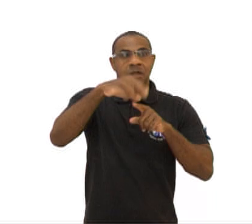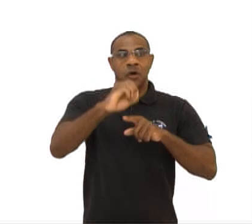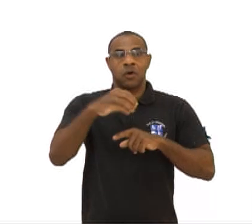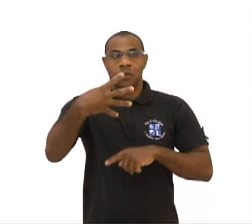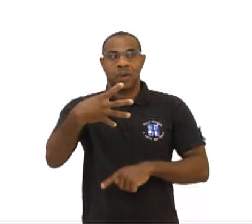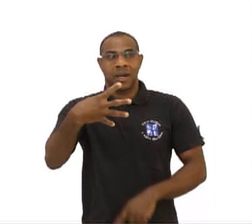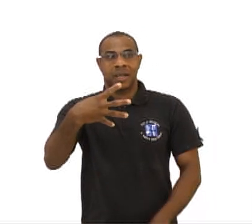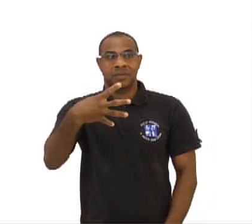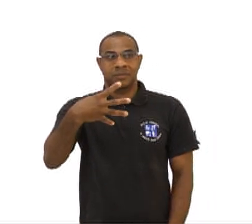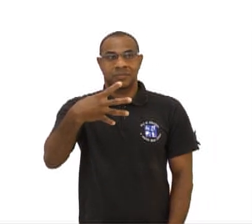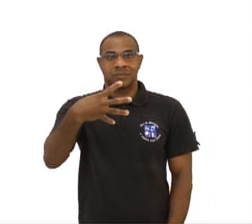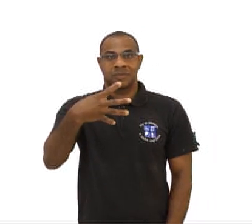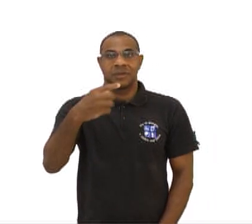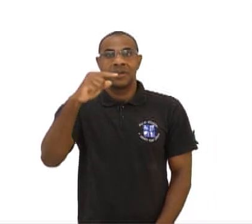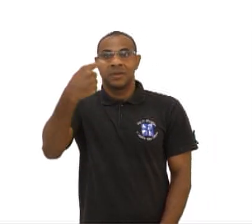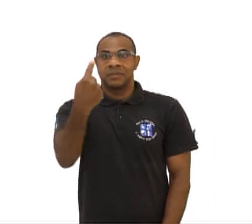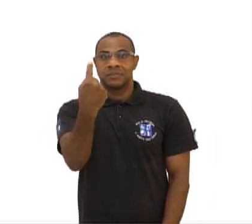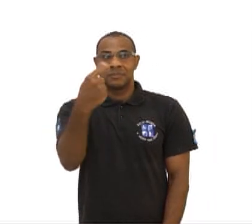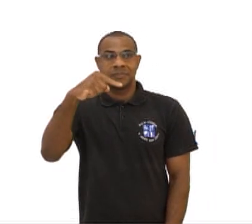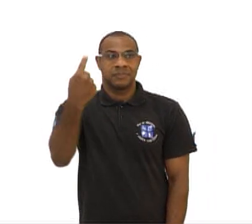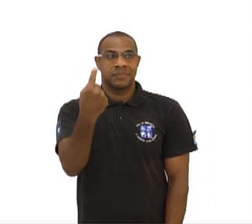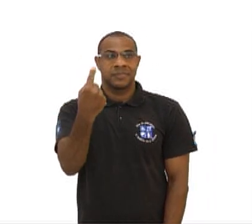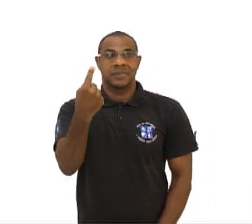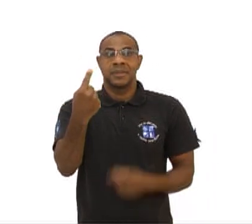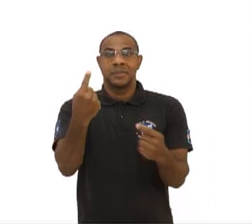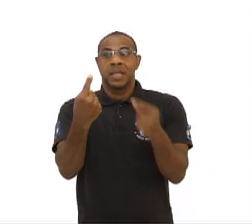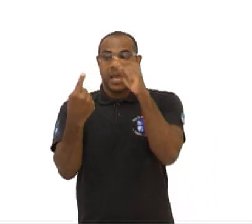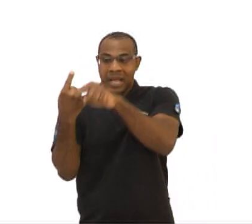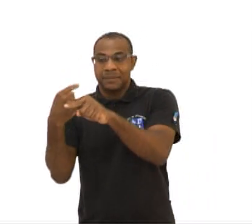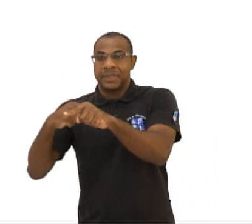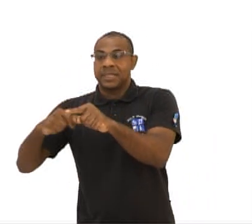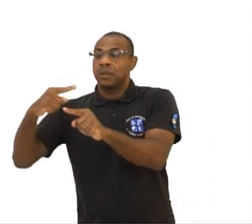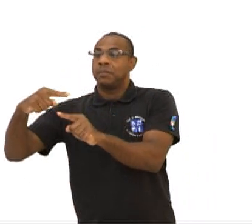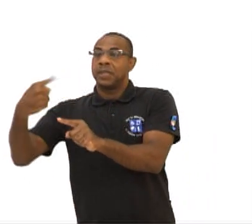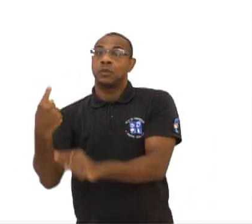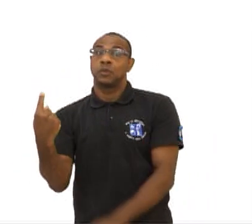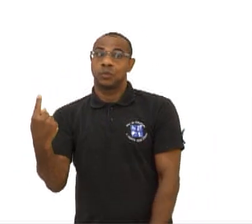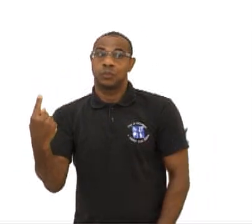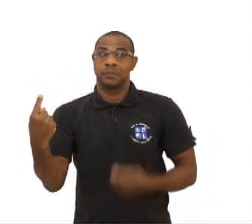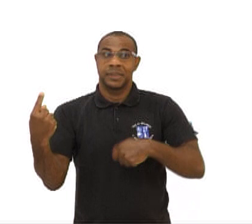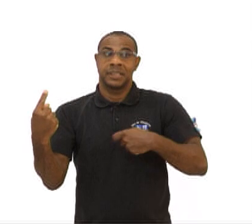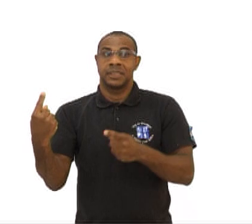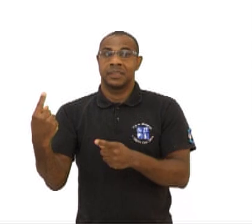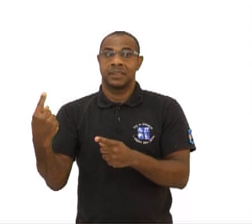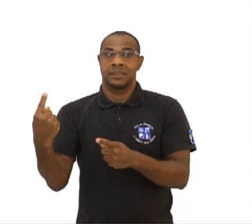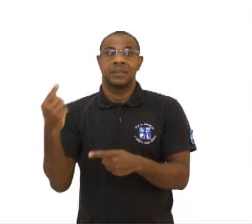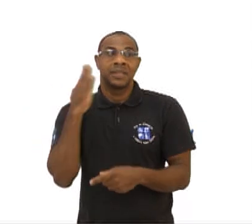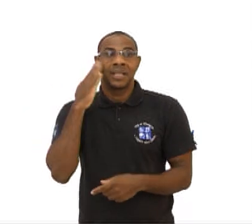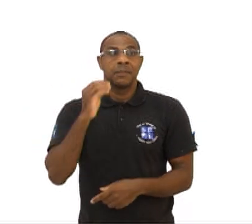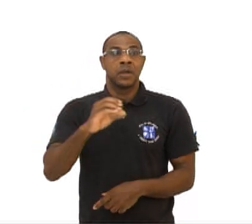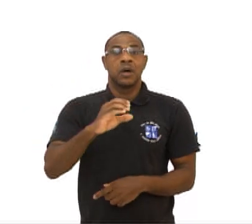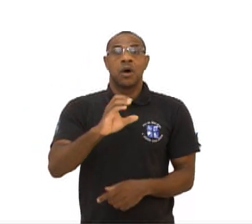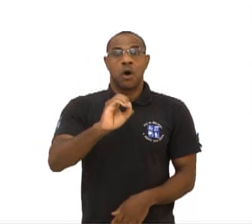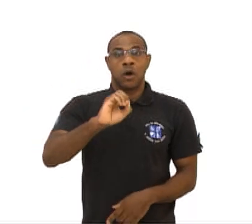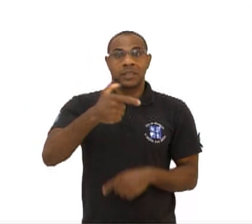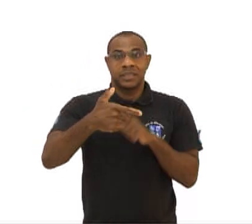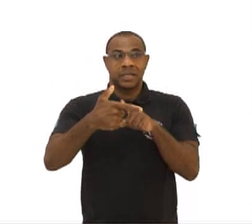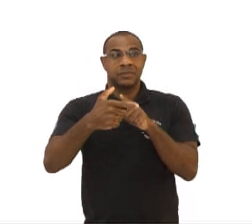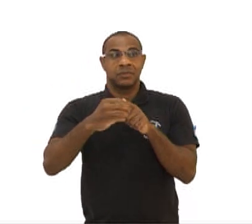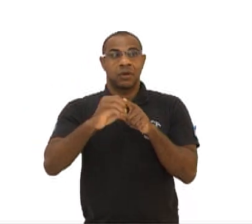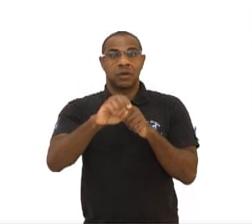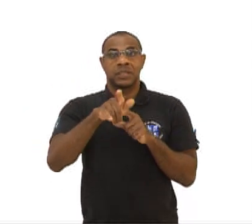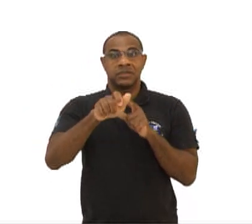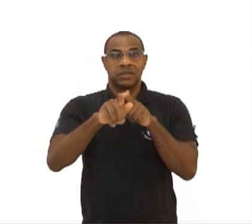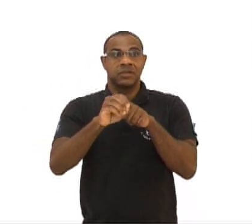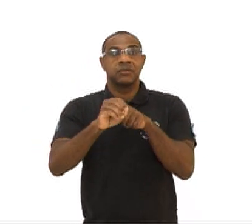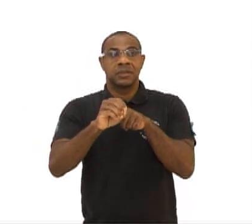MnO4, uma vez negativo. Então, a continha dele tem que dar menos 1. Então, eu já sei que o oxigênio vale menos 2, vezes 4, menos 8.